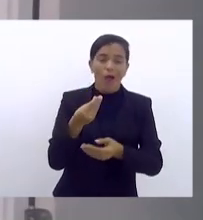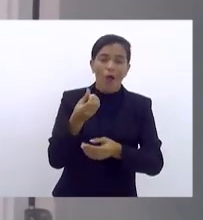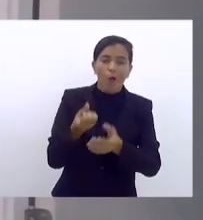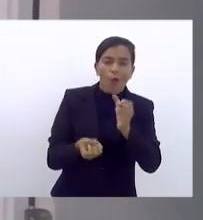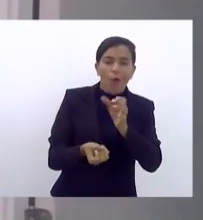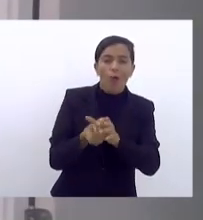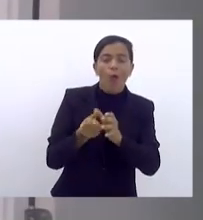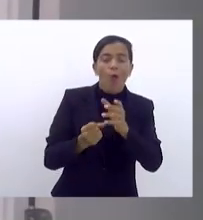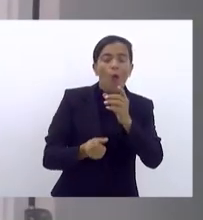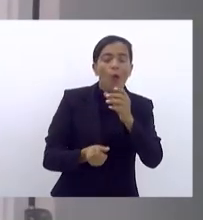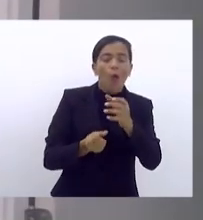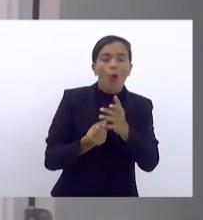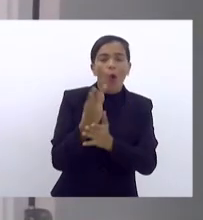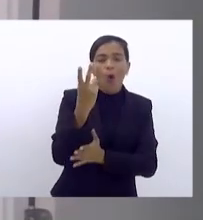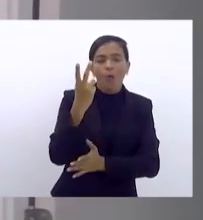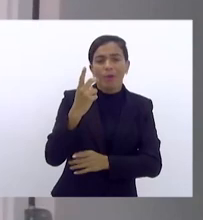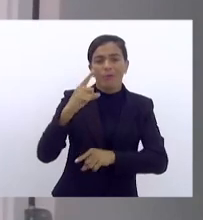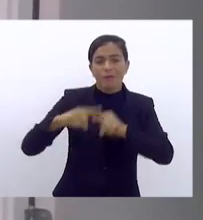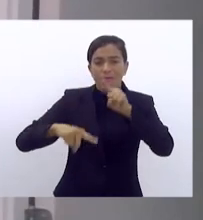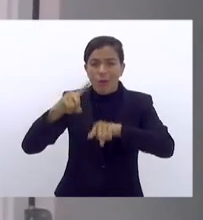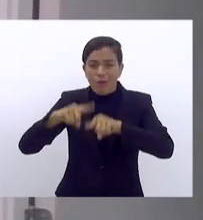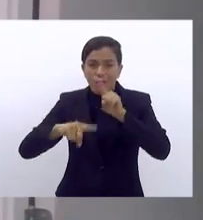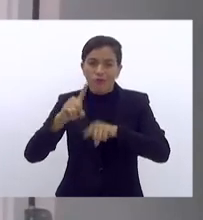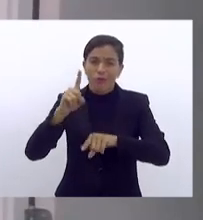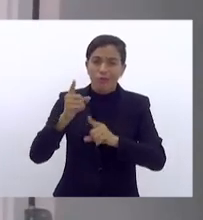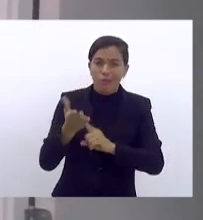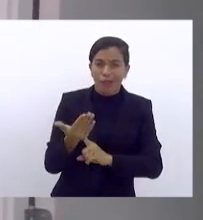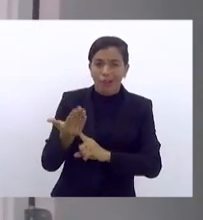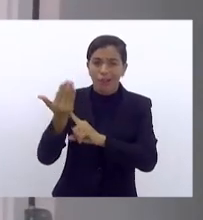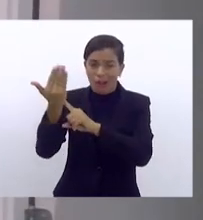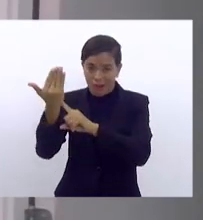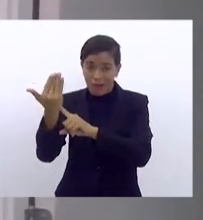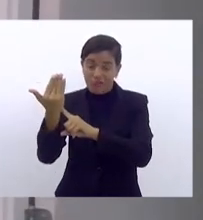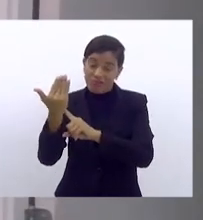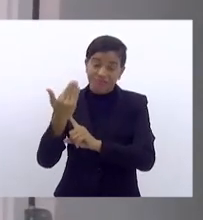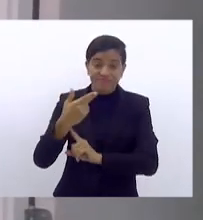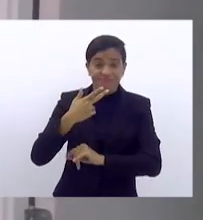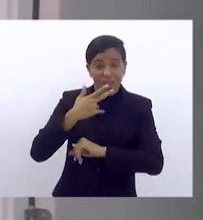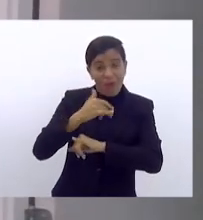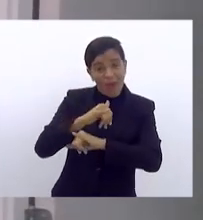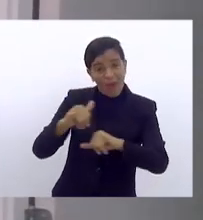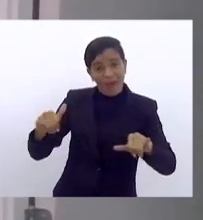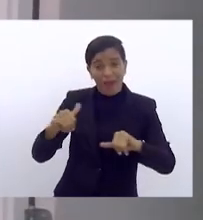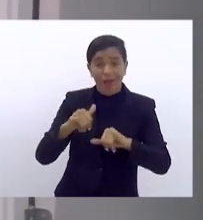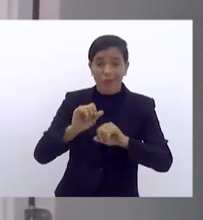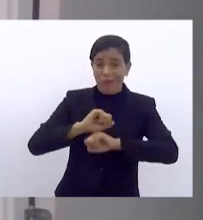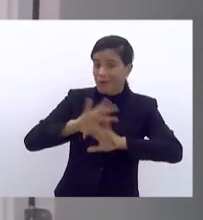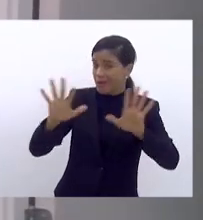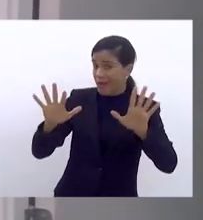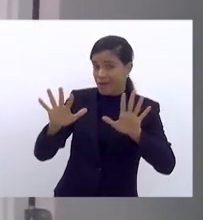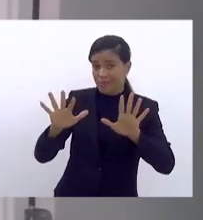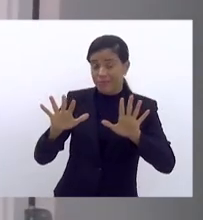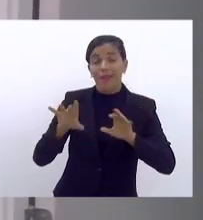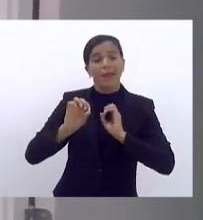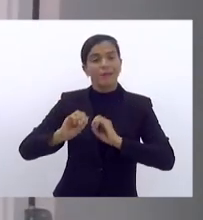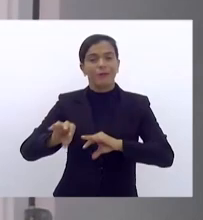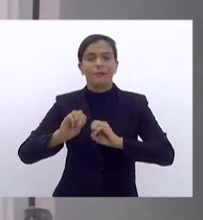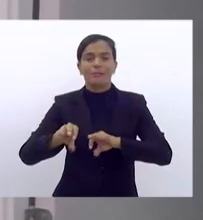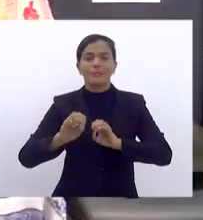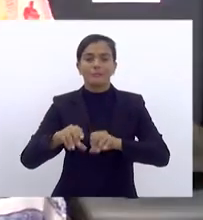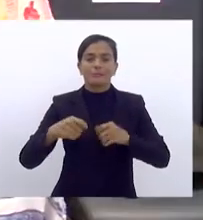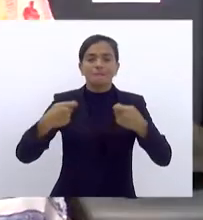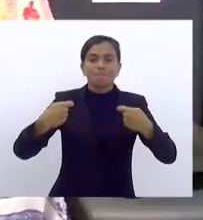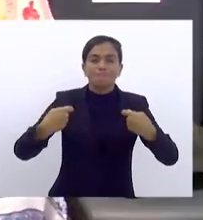tecnologias inovadoras dão um recado claro à sociedade a educação precisa ser de